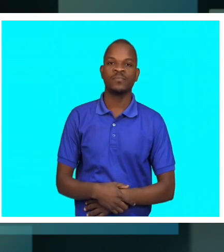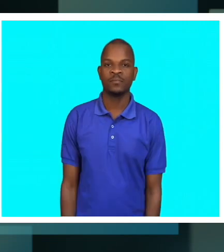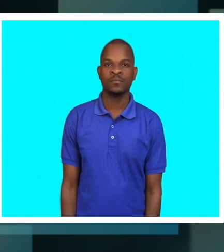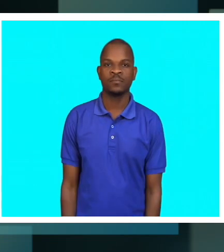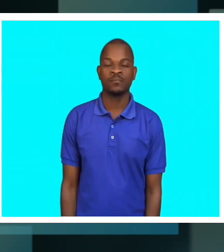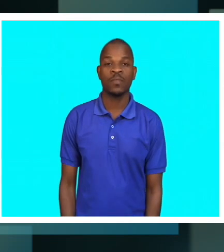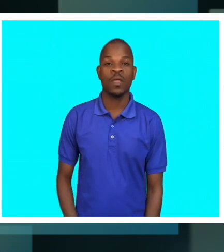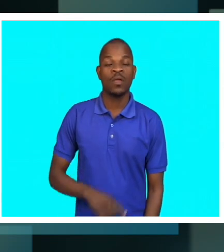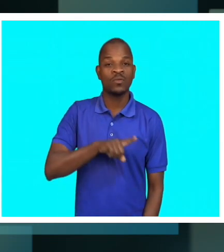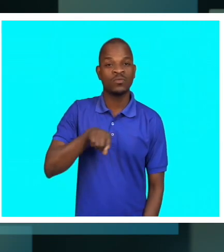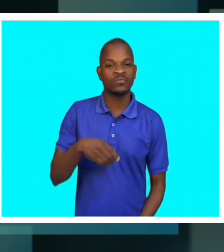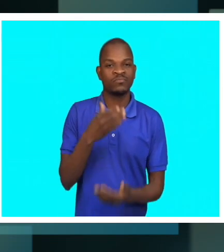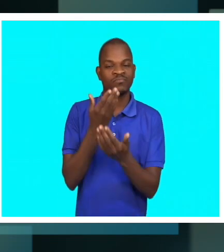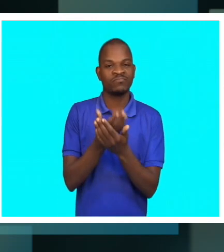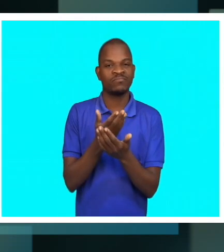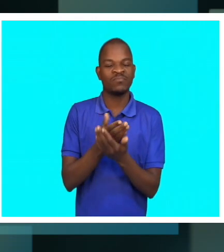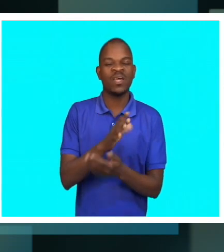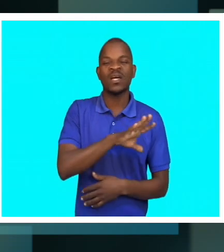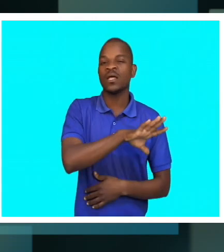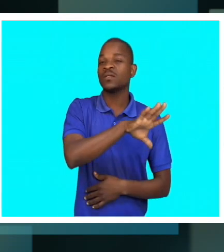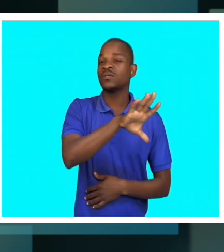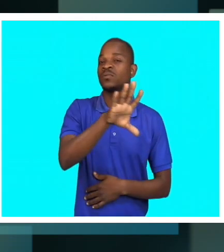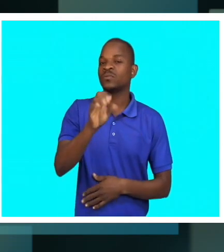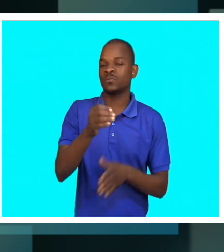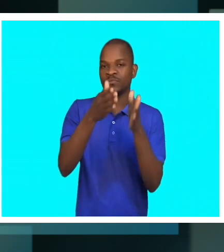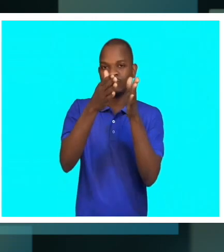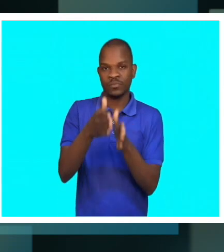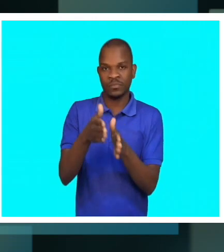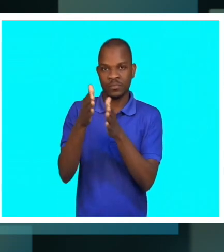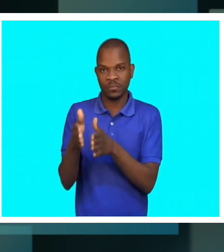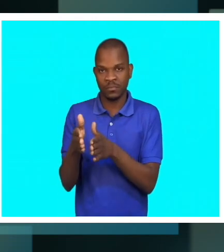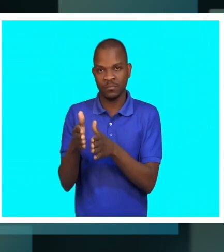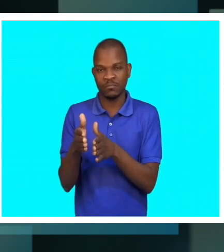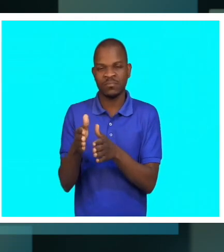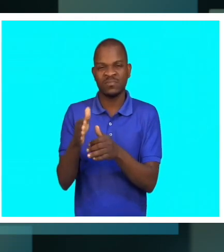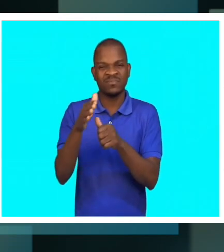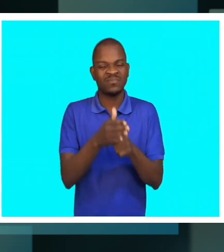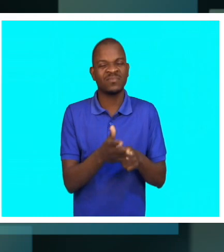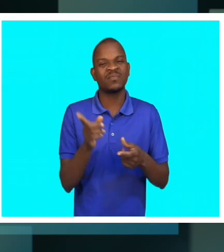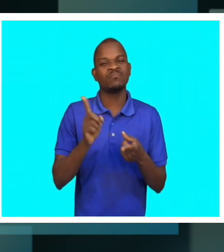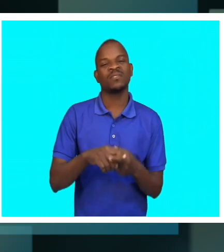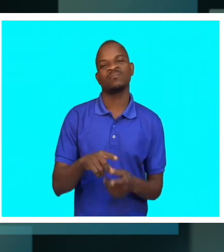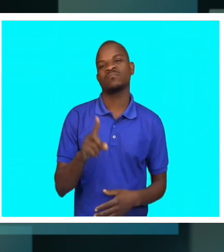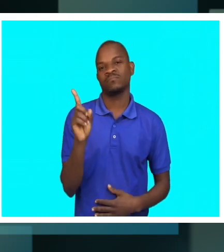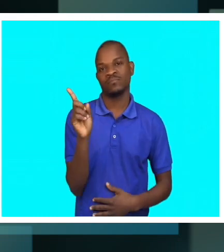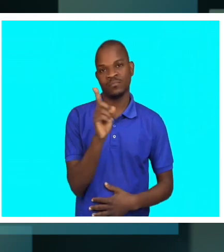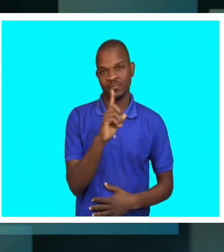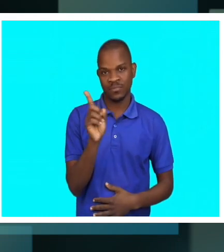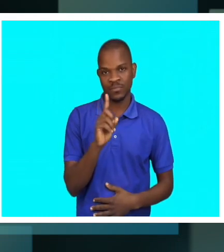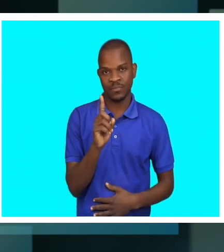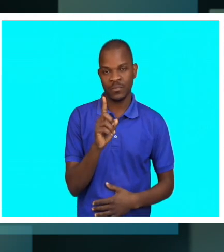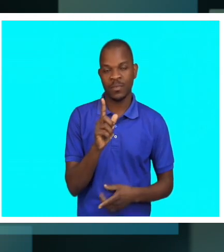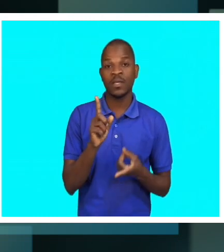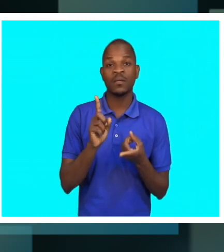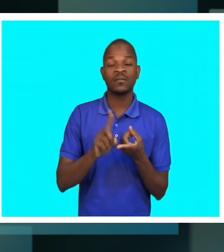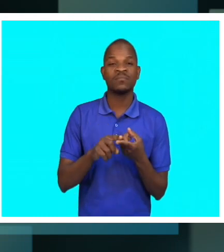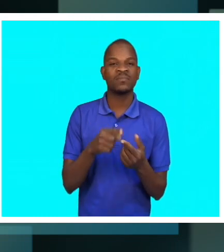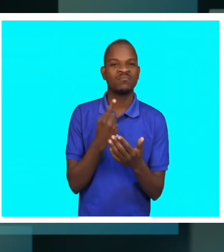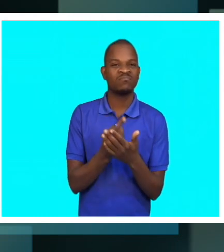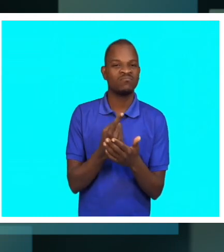Pedirmos à sociedade que abaixe a discriminação, ter